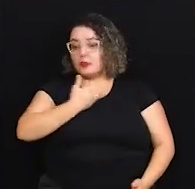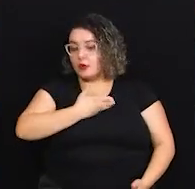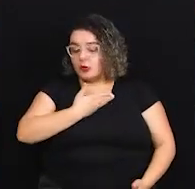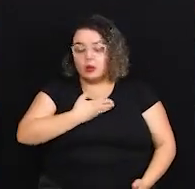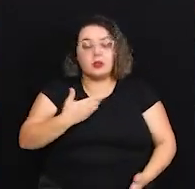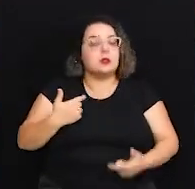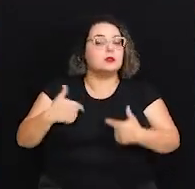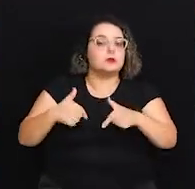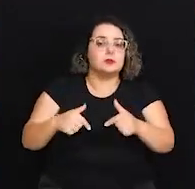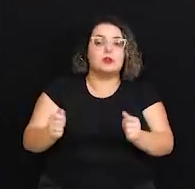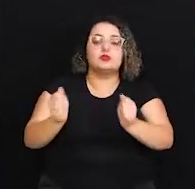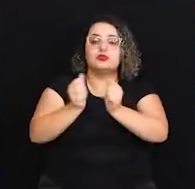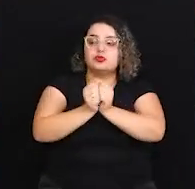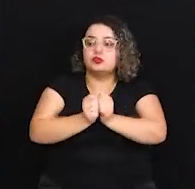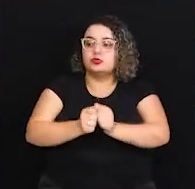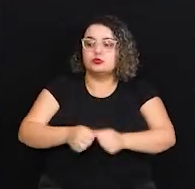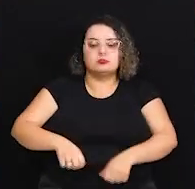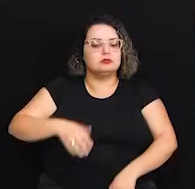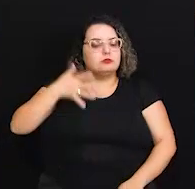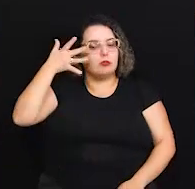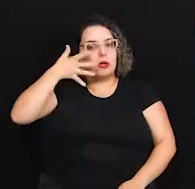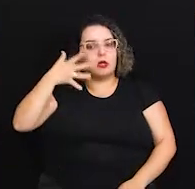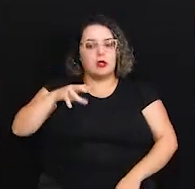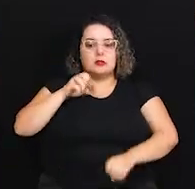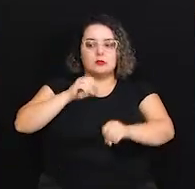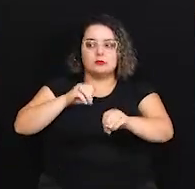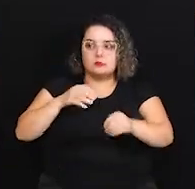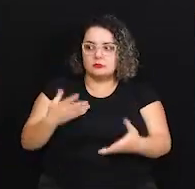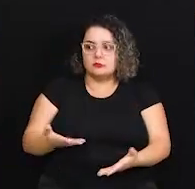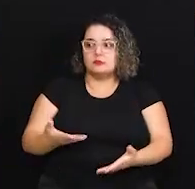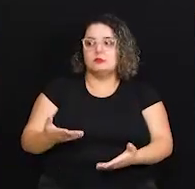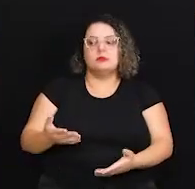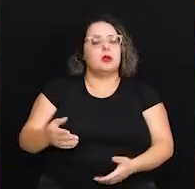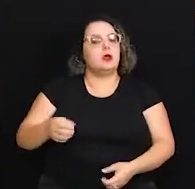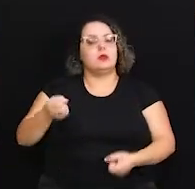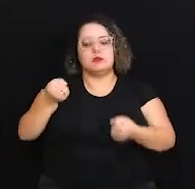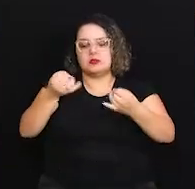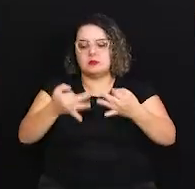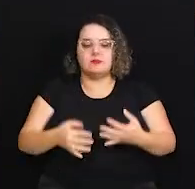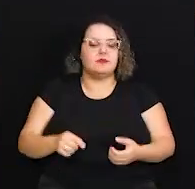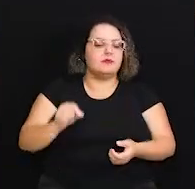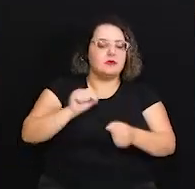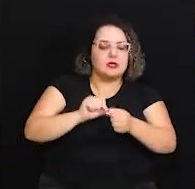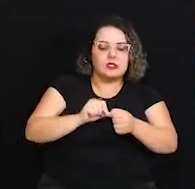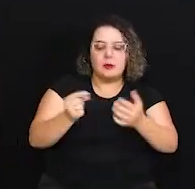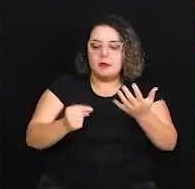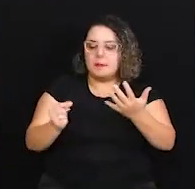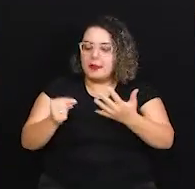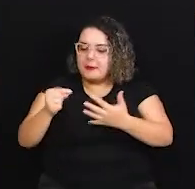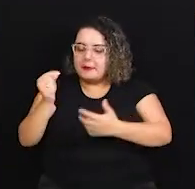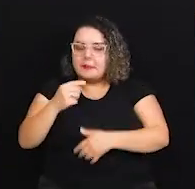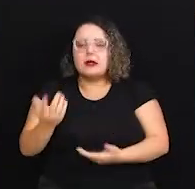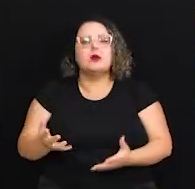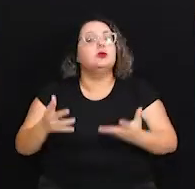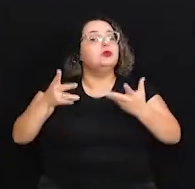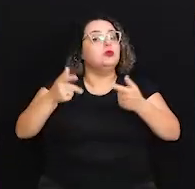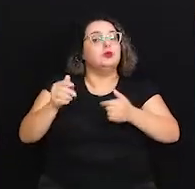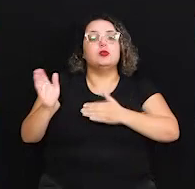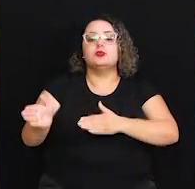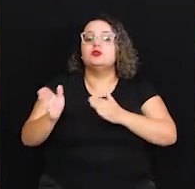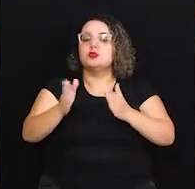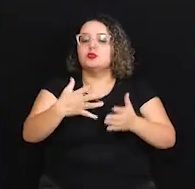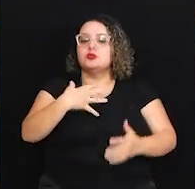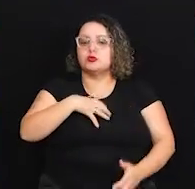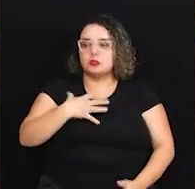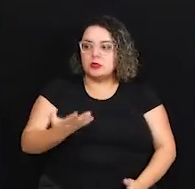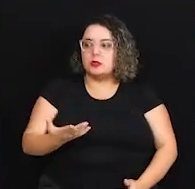dar treinamento junto, os meus professores da escola onde eu fiz a formação me orientaram, faz assim, deram todos os caminhos, né?